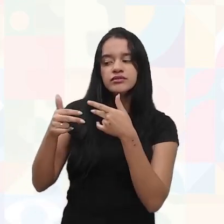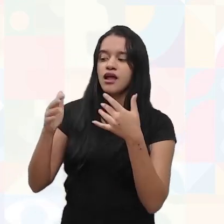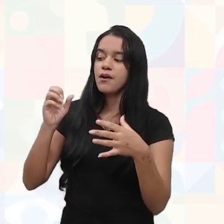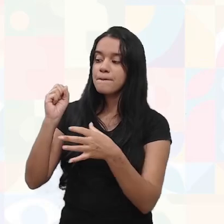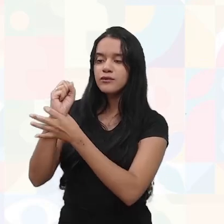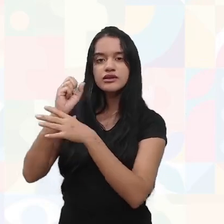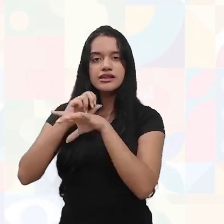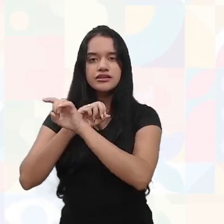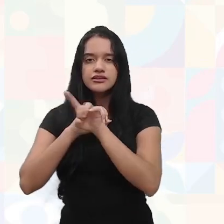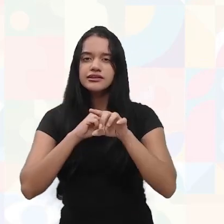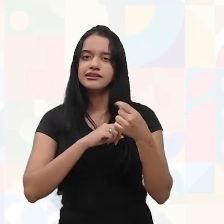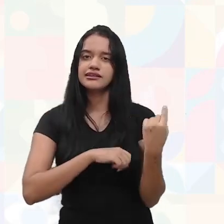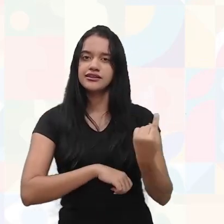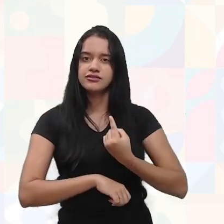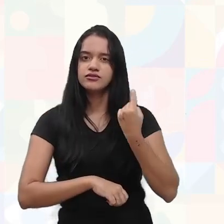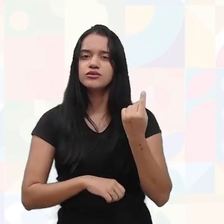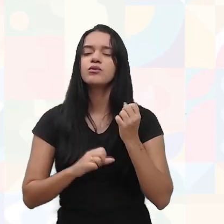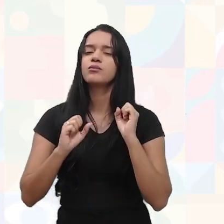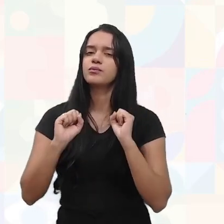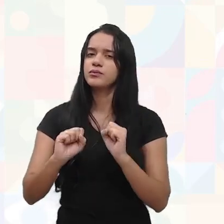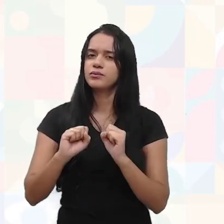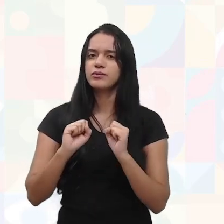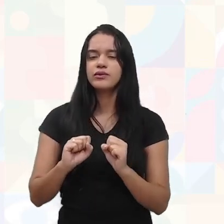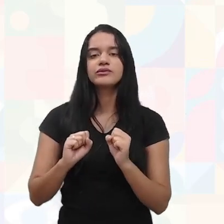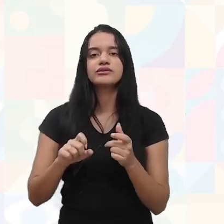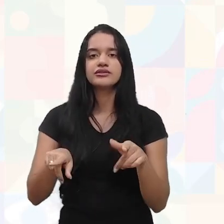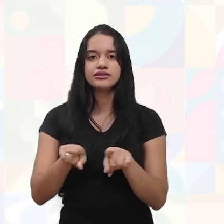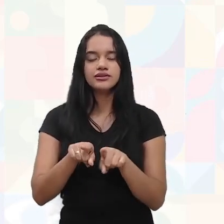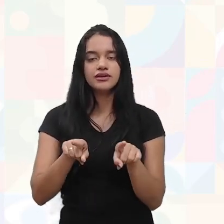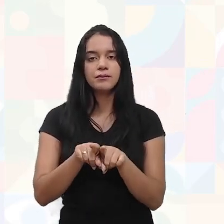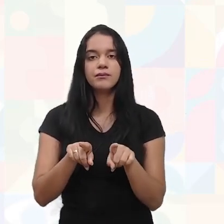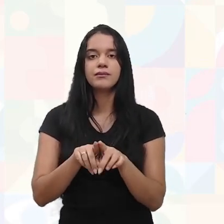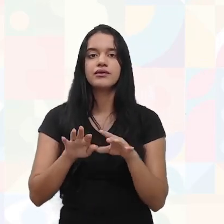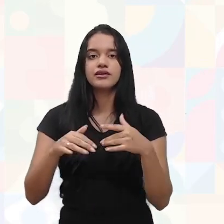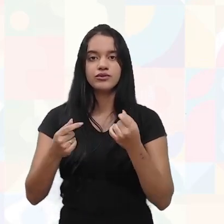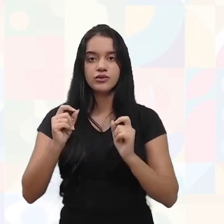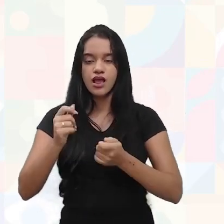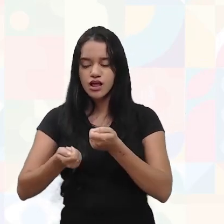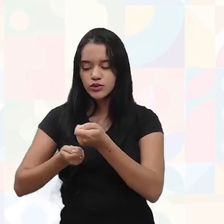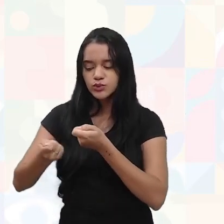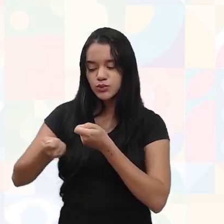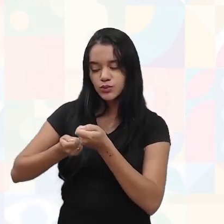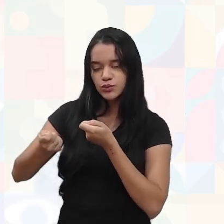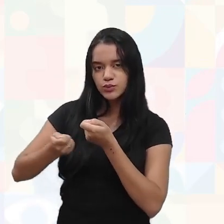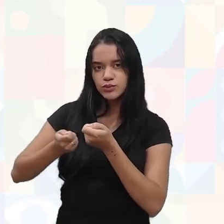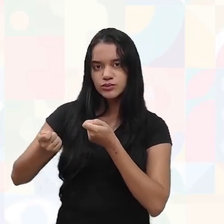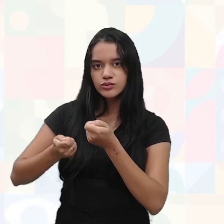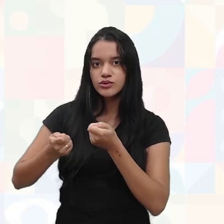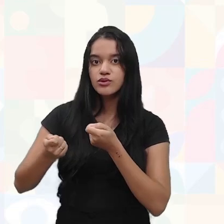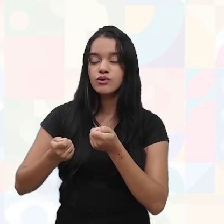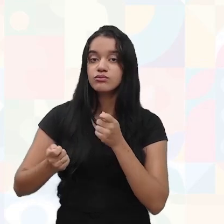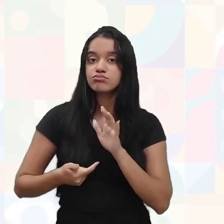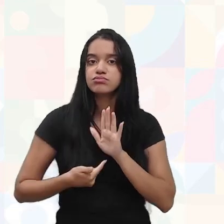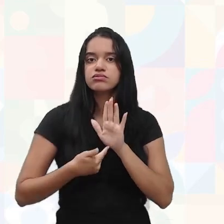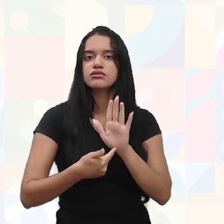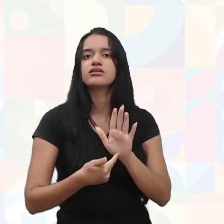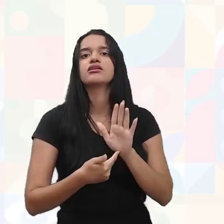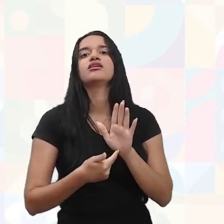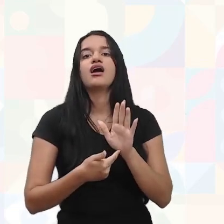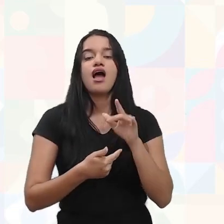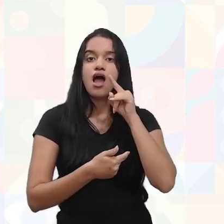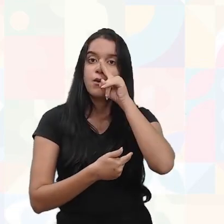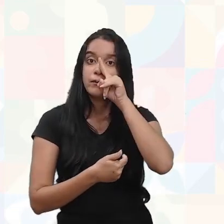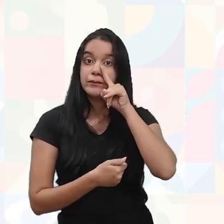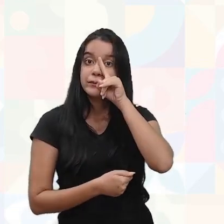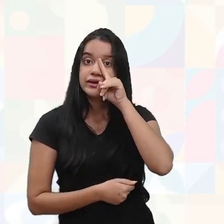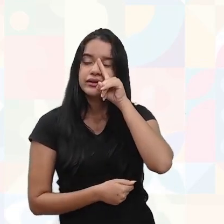você deve consultar, a eficácia necessária para o controle da exposição ao risco e as